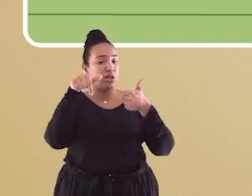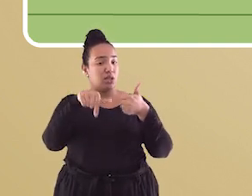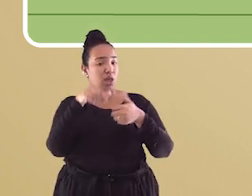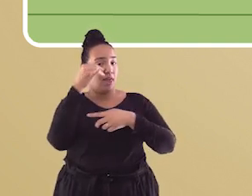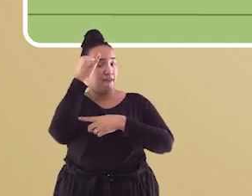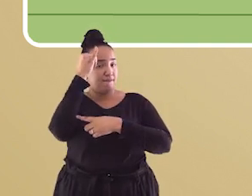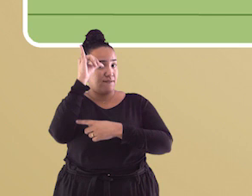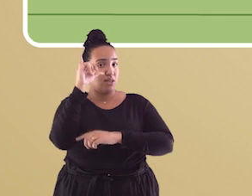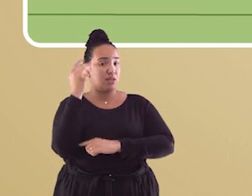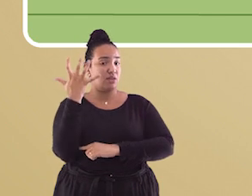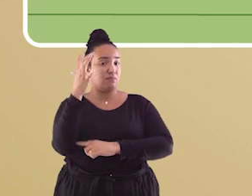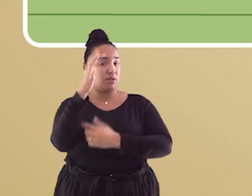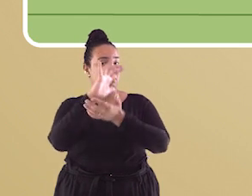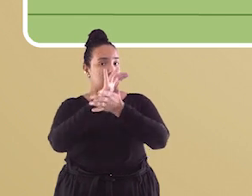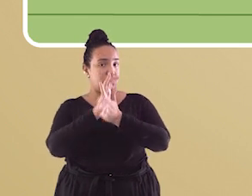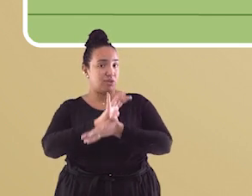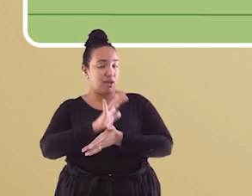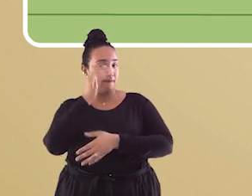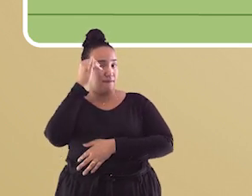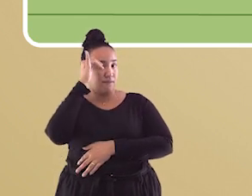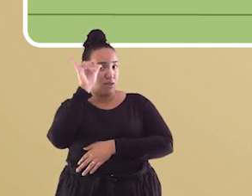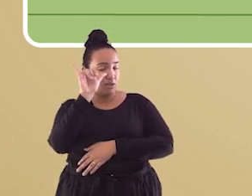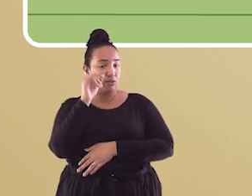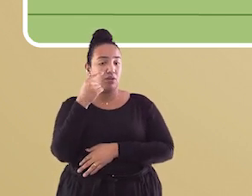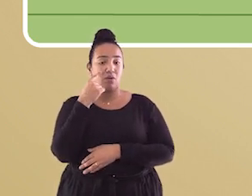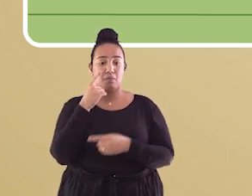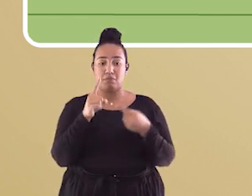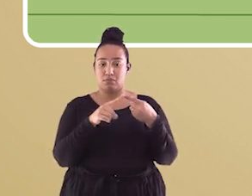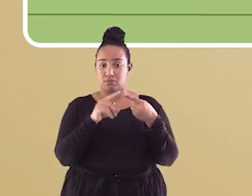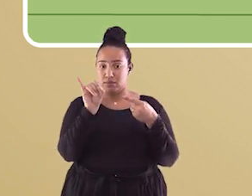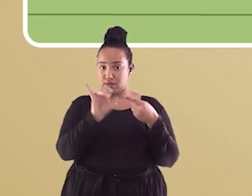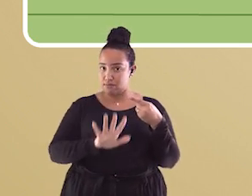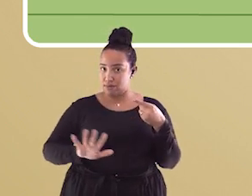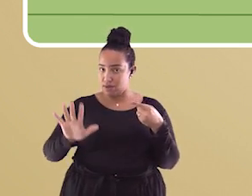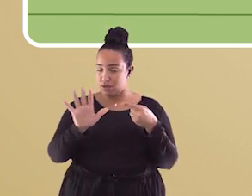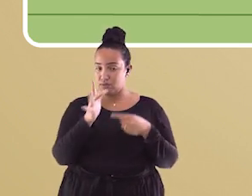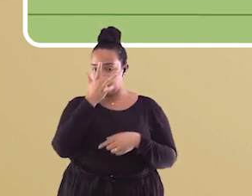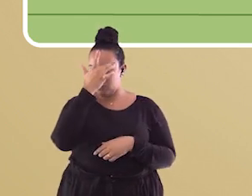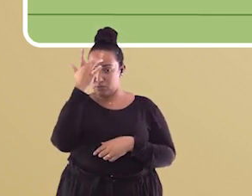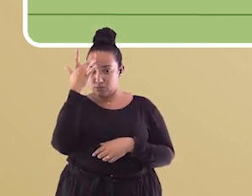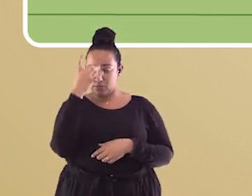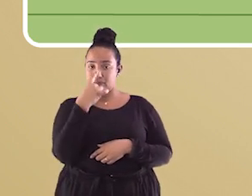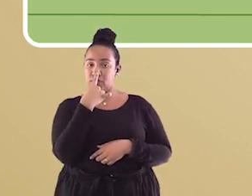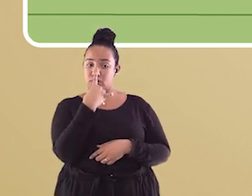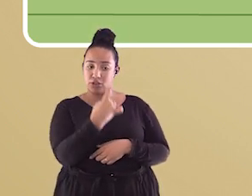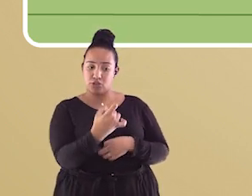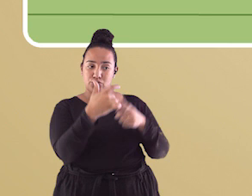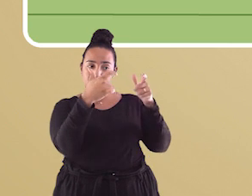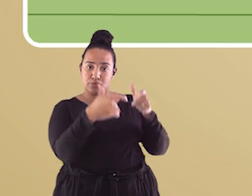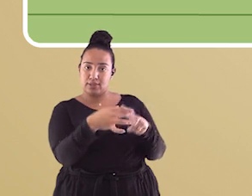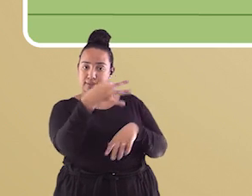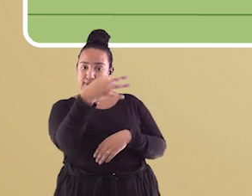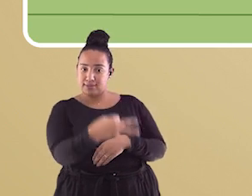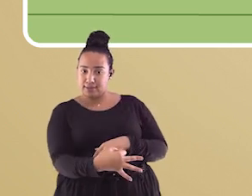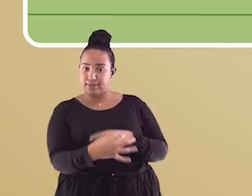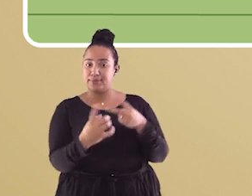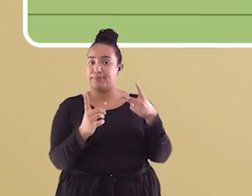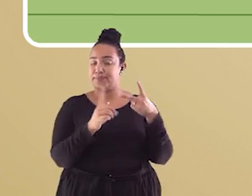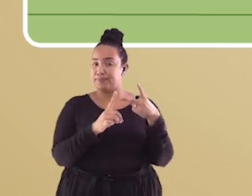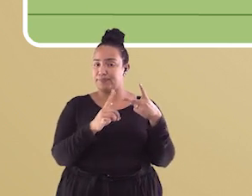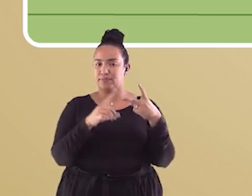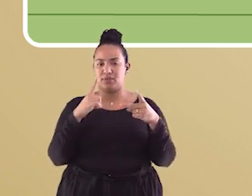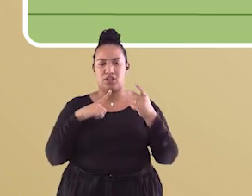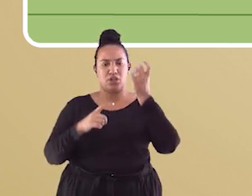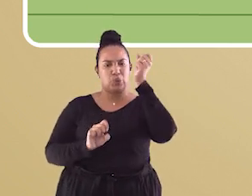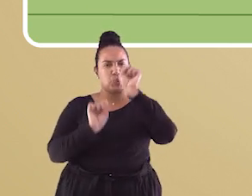para evitar a degradação do meio ambiente? Na figura 1, temos uma pessoa jogando lixo na lixeira. Na figura